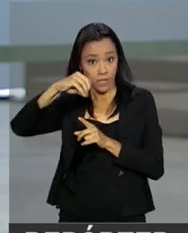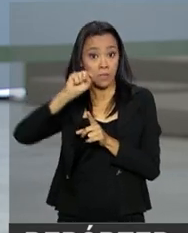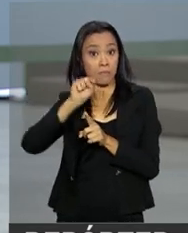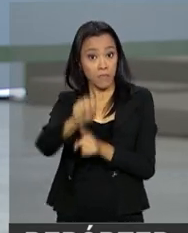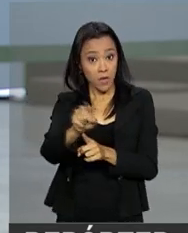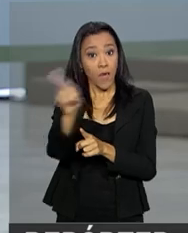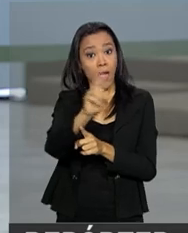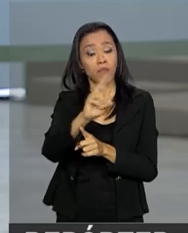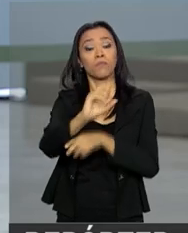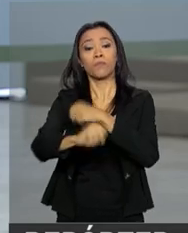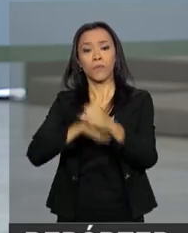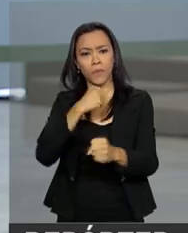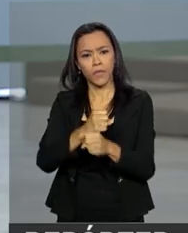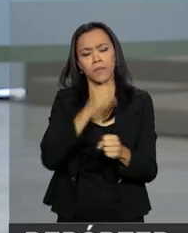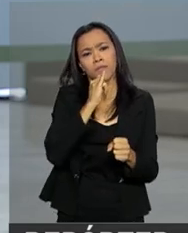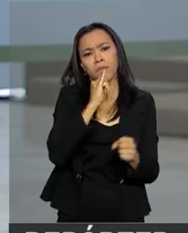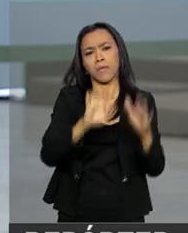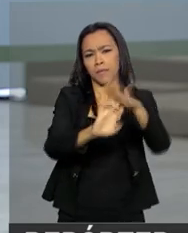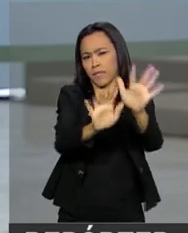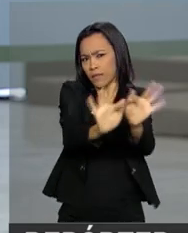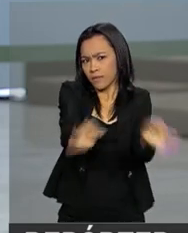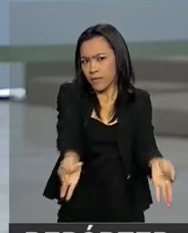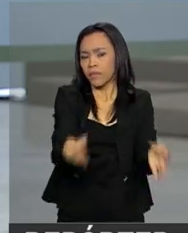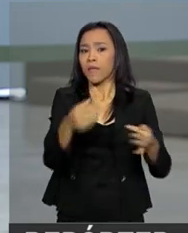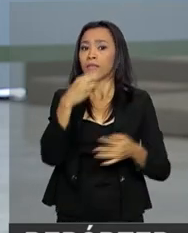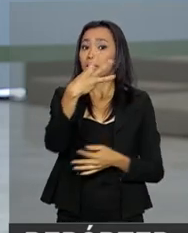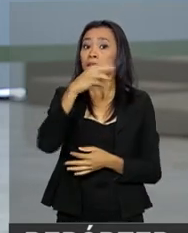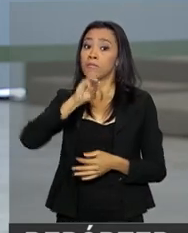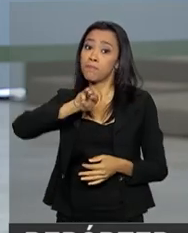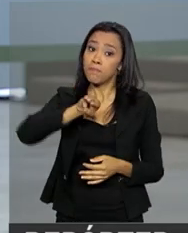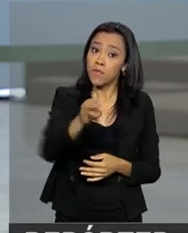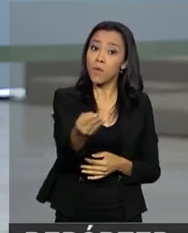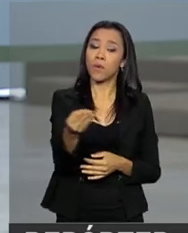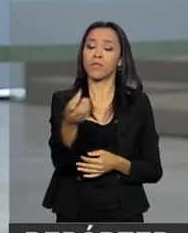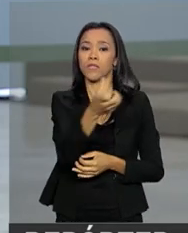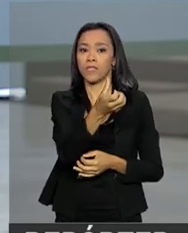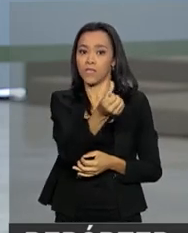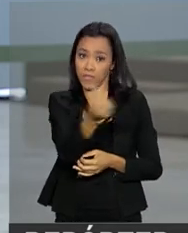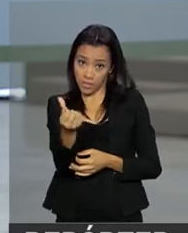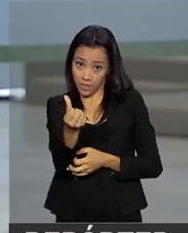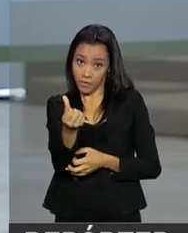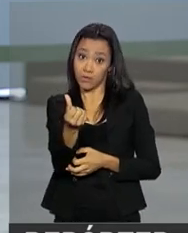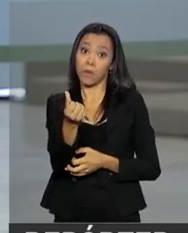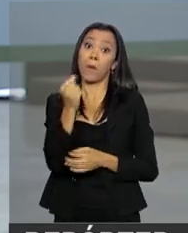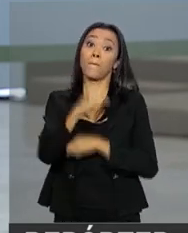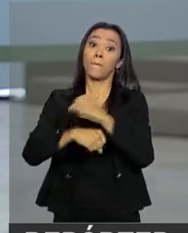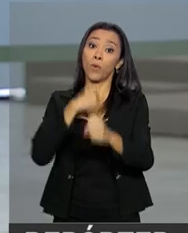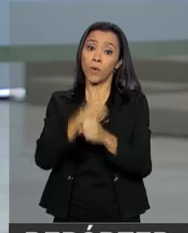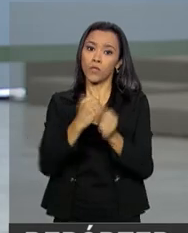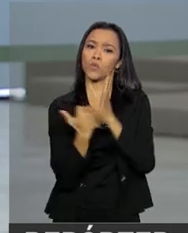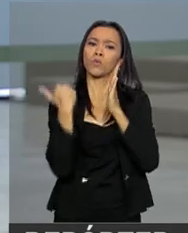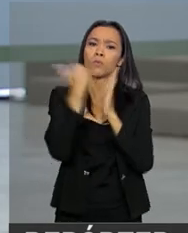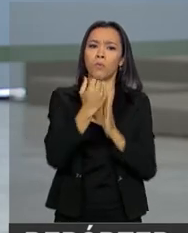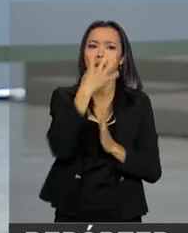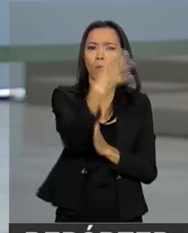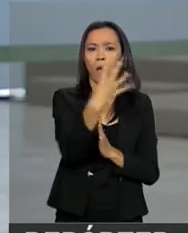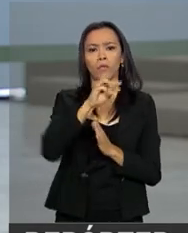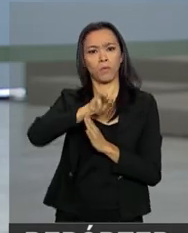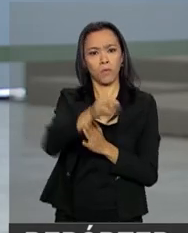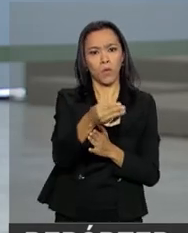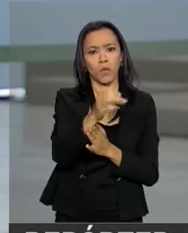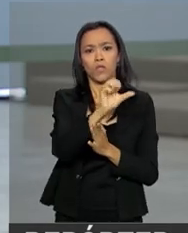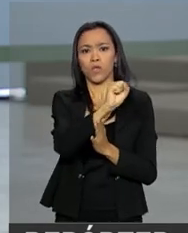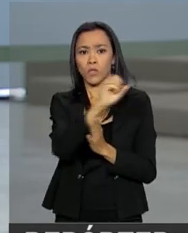No caso da empresa de pequeno porte, o teto salta de R$ 3,6 milhões por ano para R$ 4,8